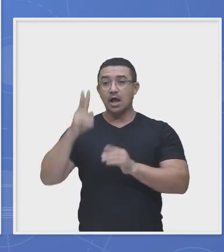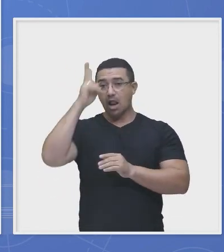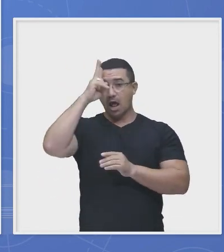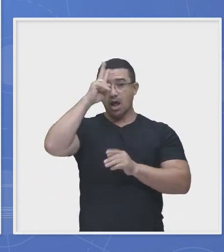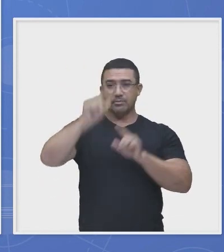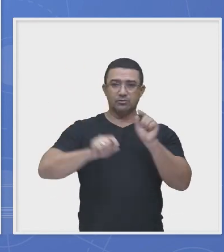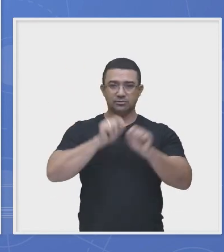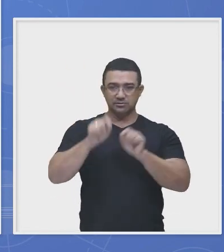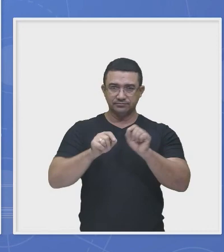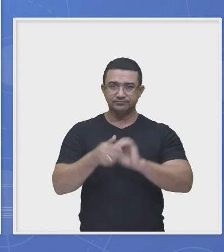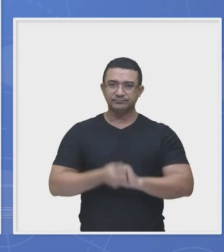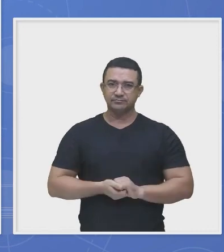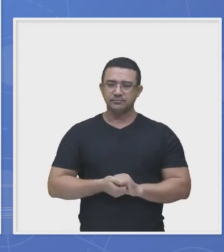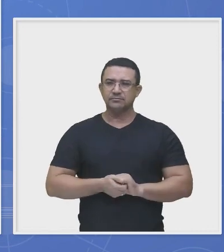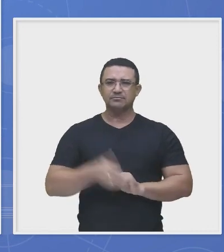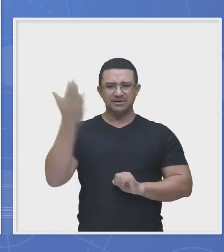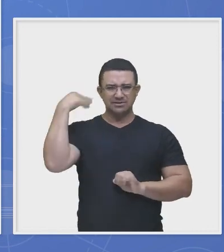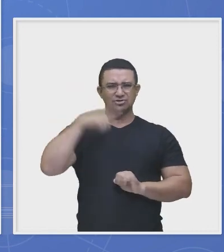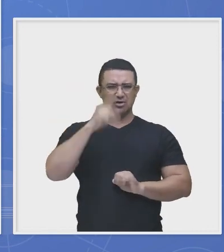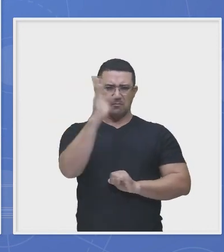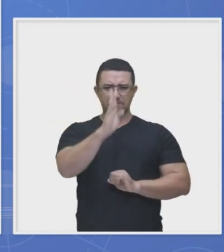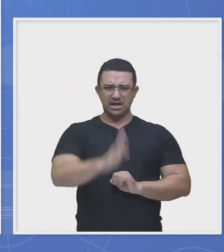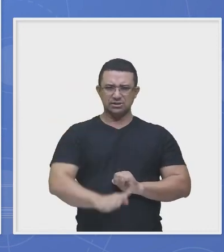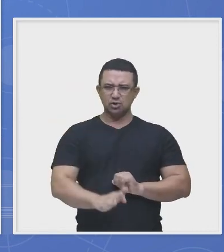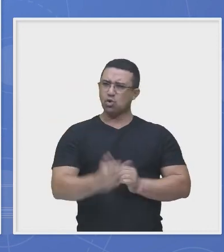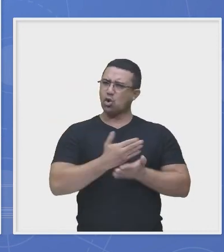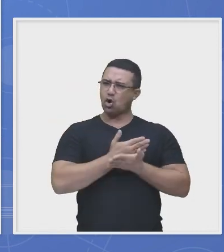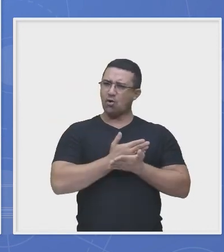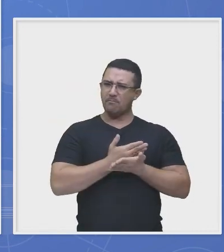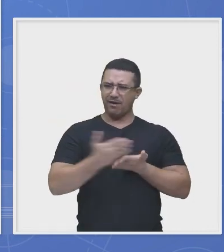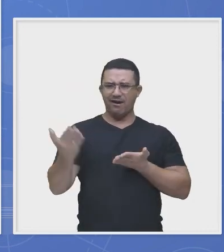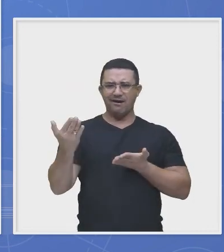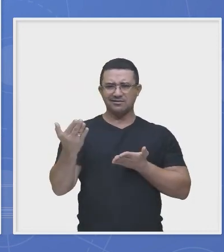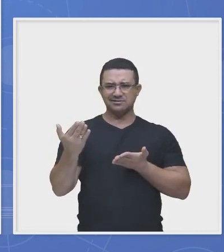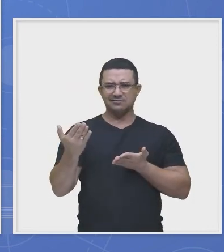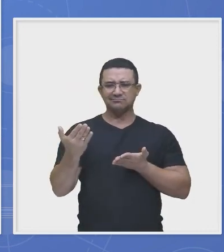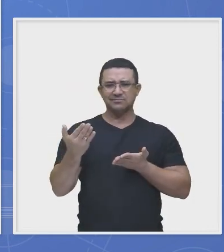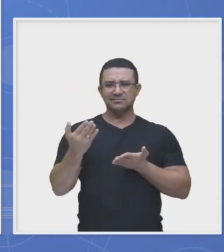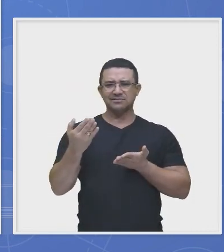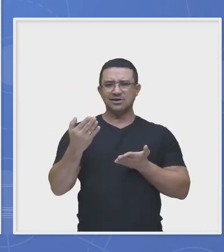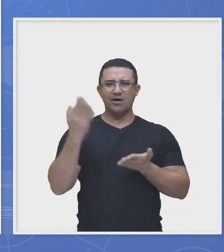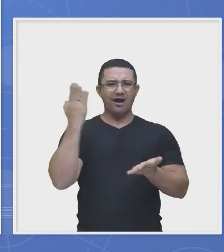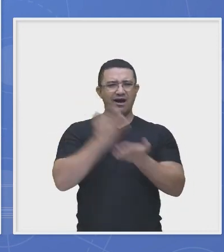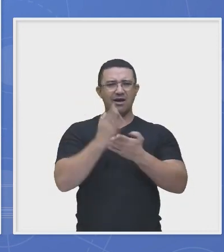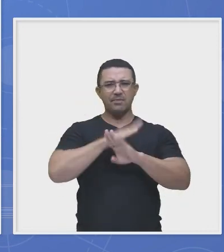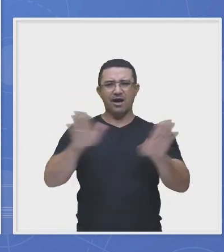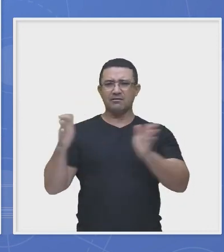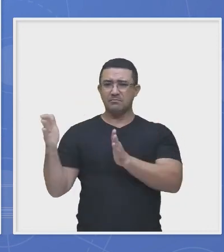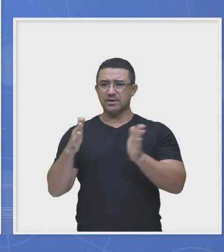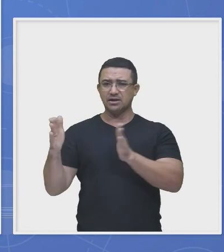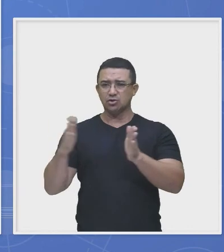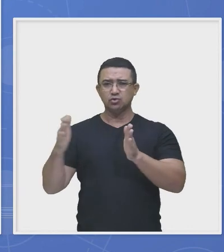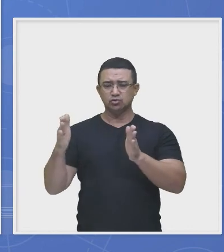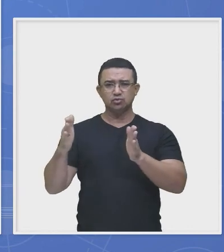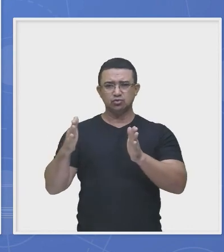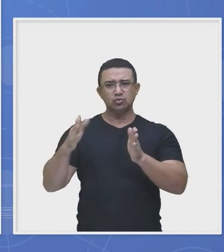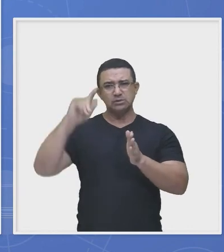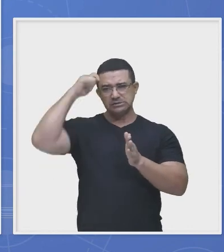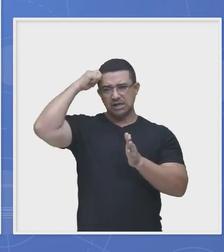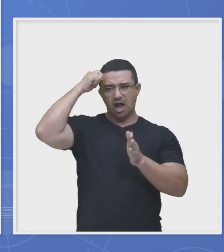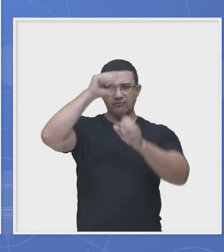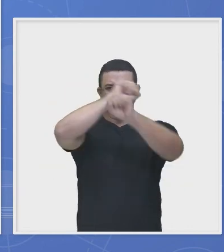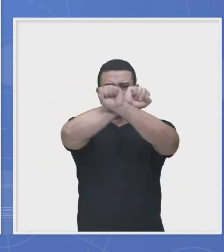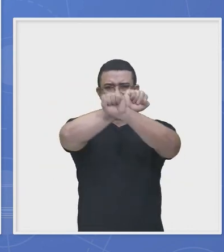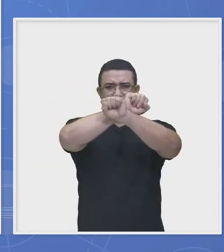que nós tínhamos um Brasil que acabava de sair de um período de escravidão, tinha libertado seus escravos,